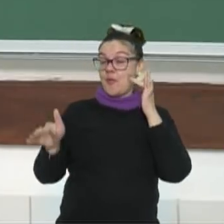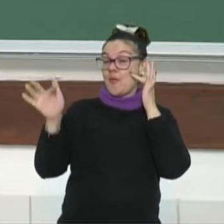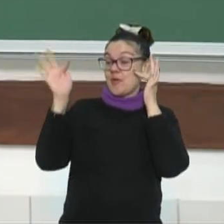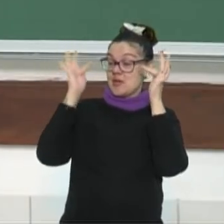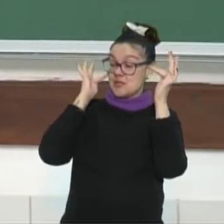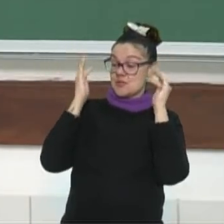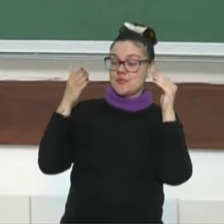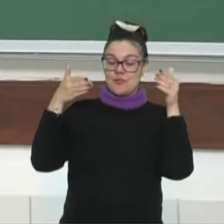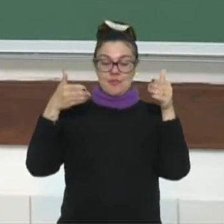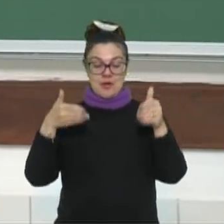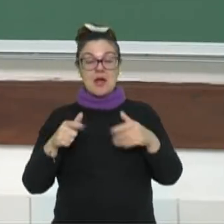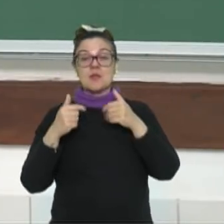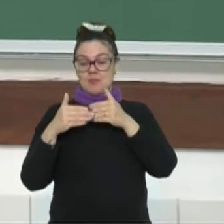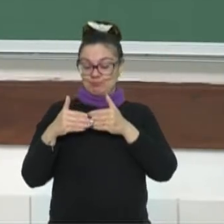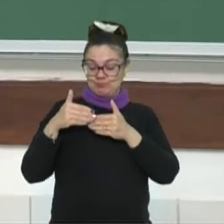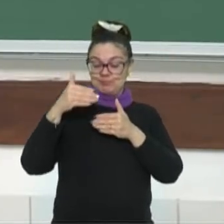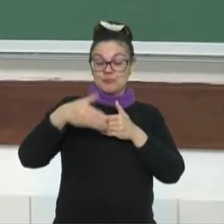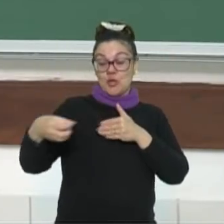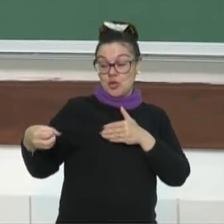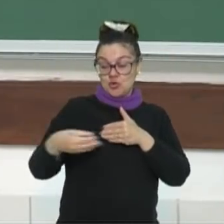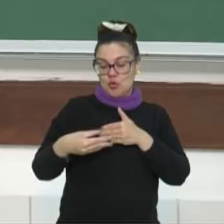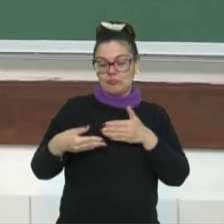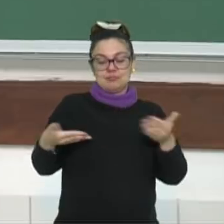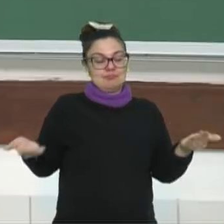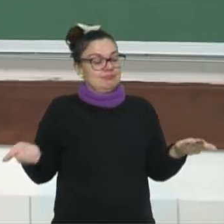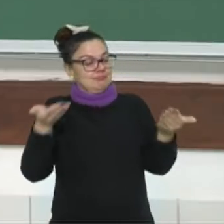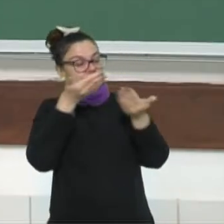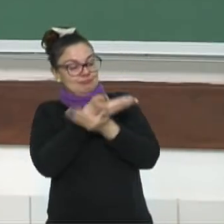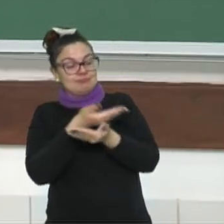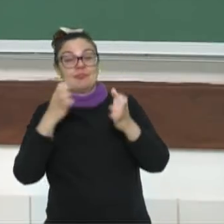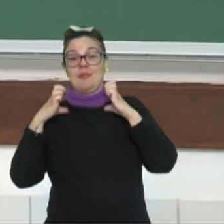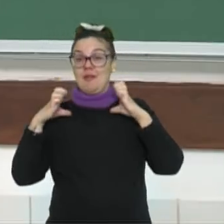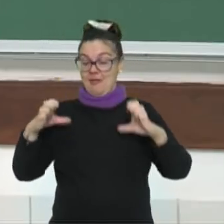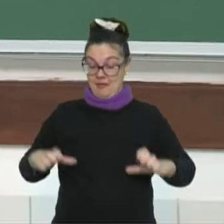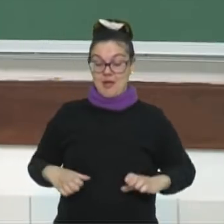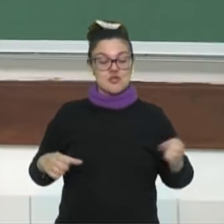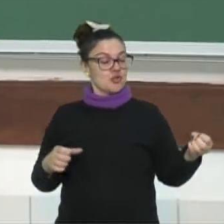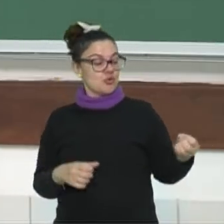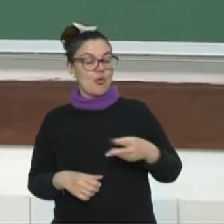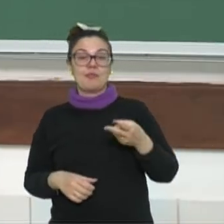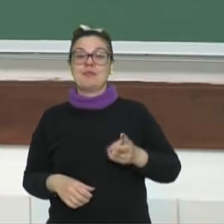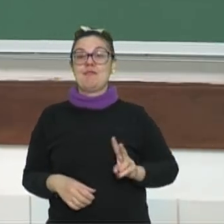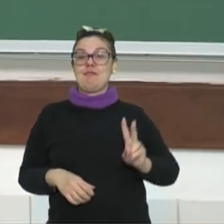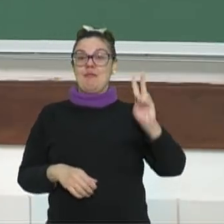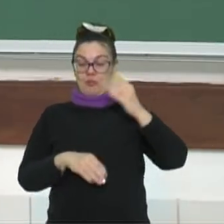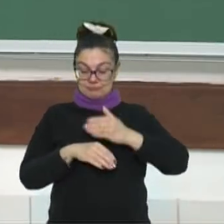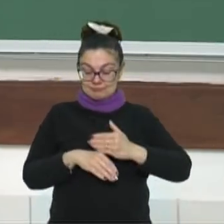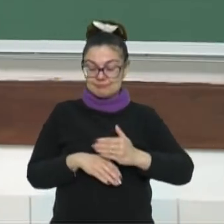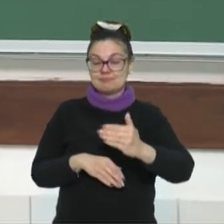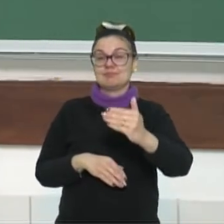nós precisamos avançar num novo diálogo ético e construir novos valores a partir dessa